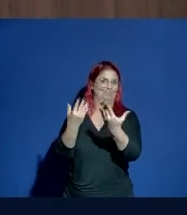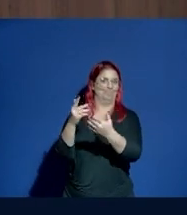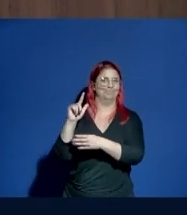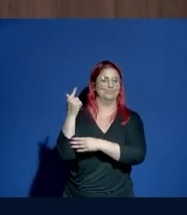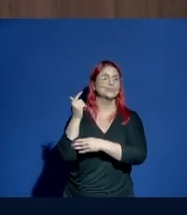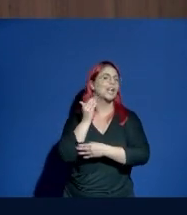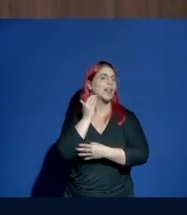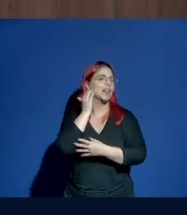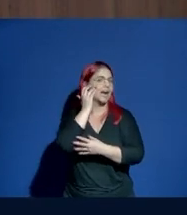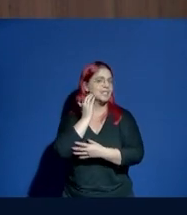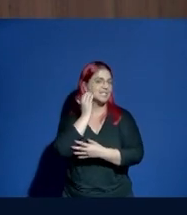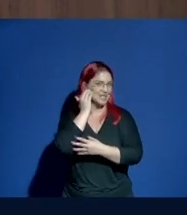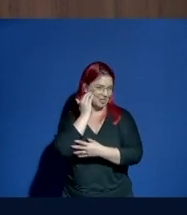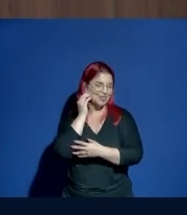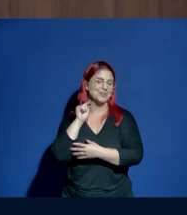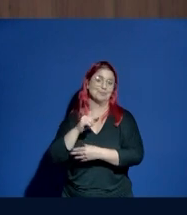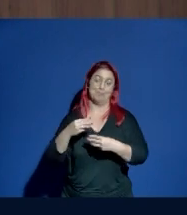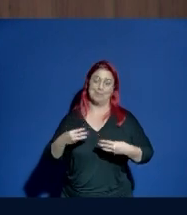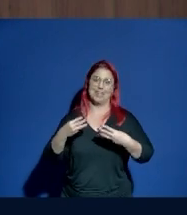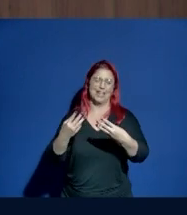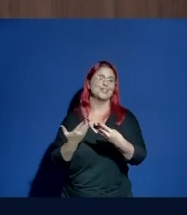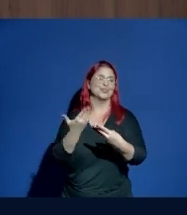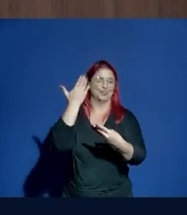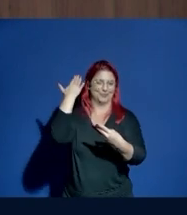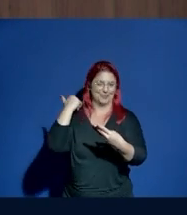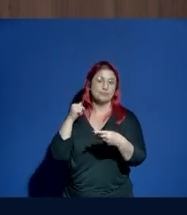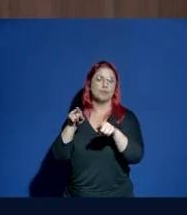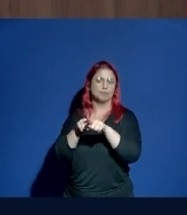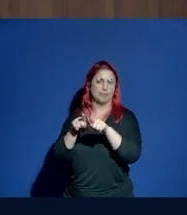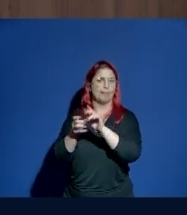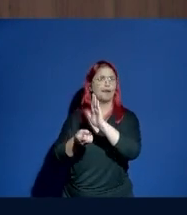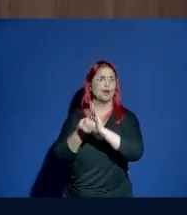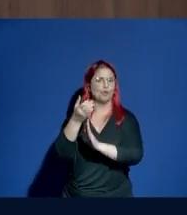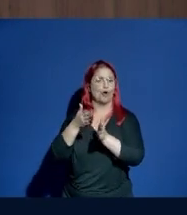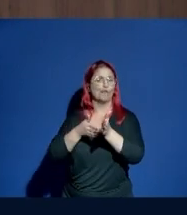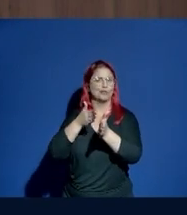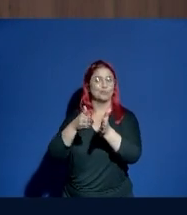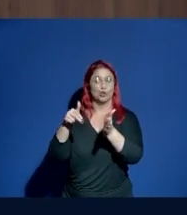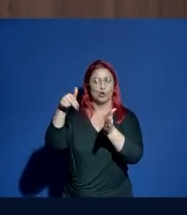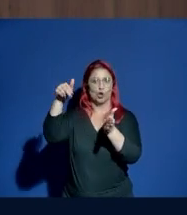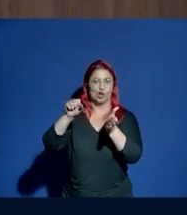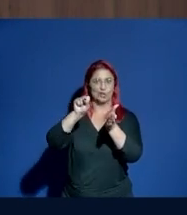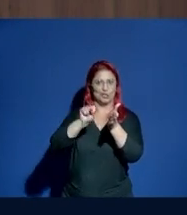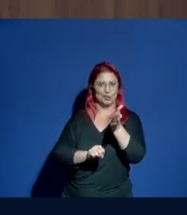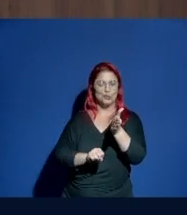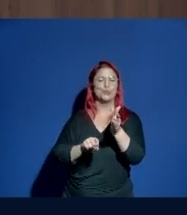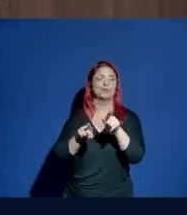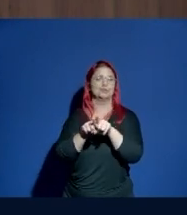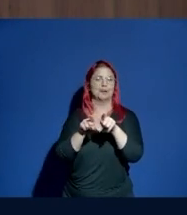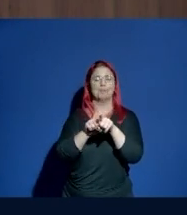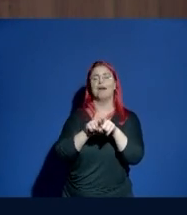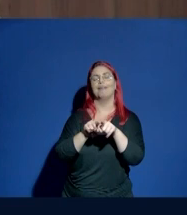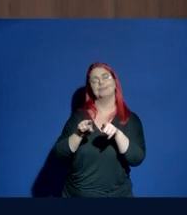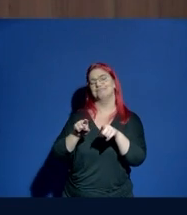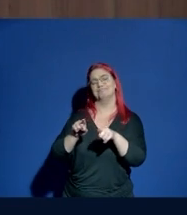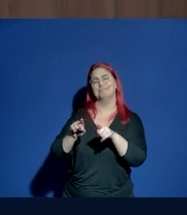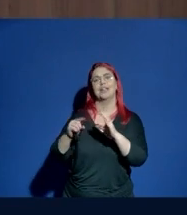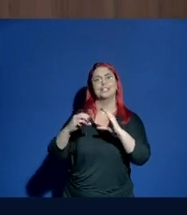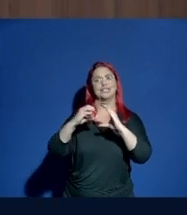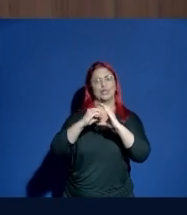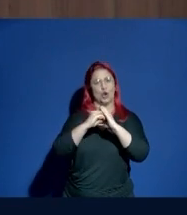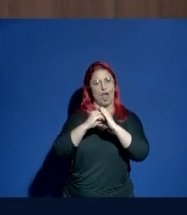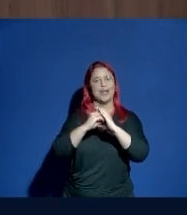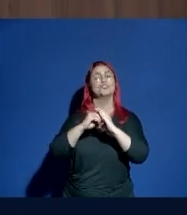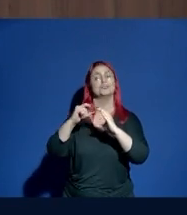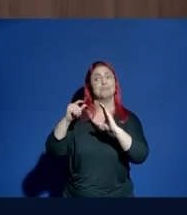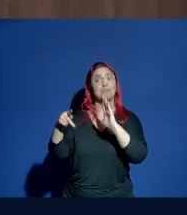o Tarcísio com Ministro e que a nossa ferrovia Norte Sul e A Ferrovia do centro-oeste outras obras hoje já aconteceram